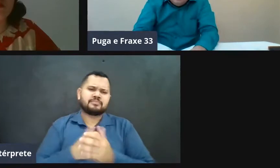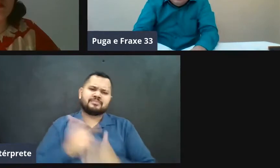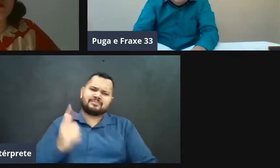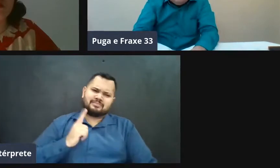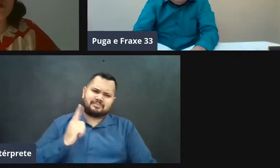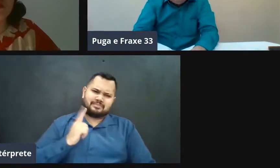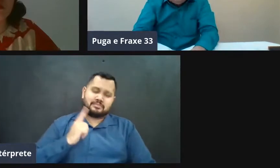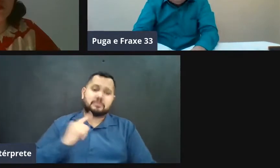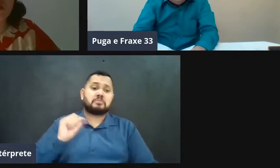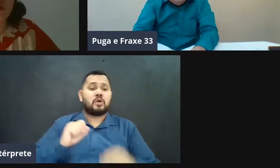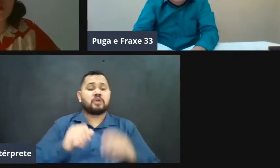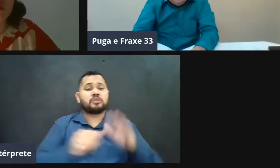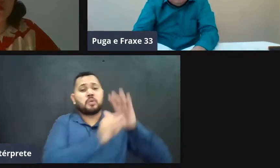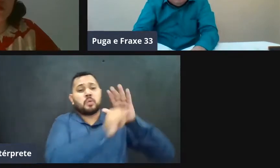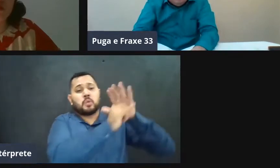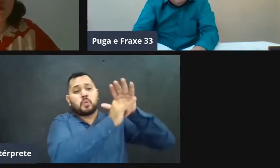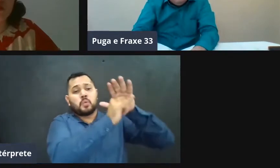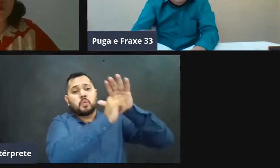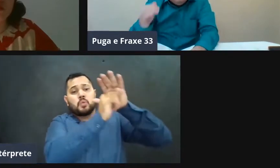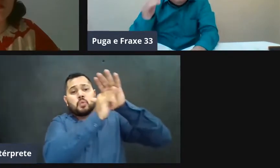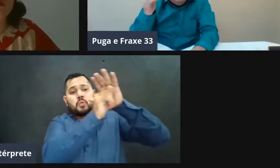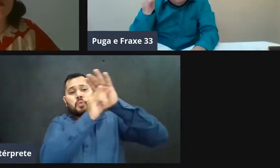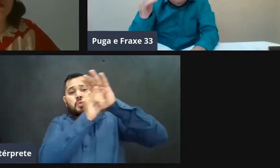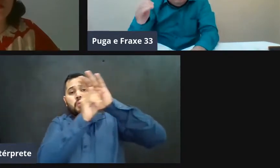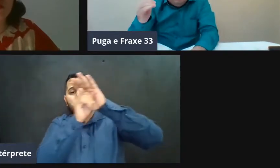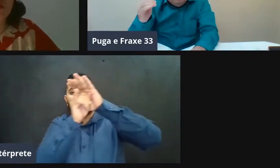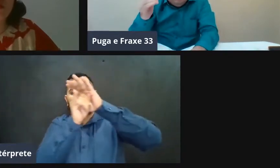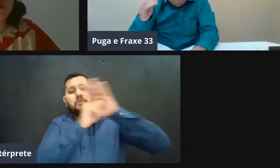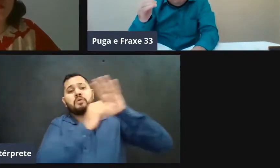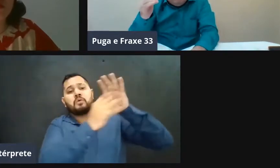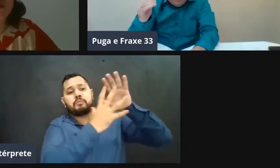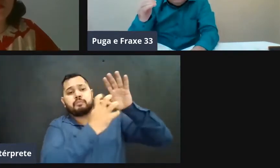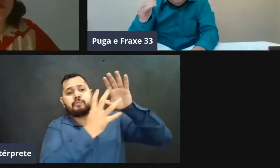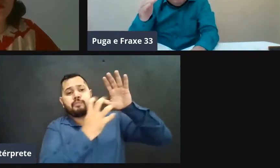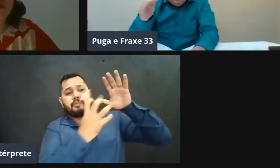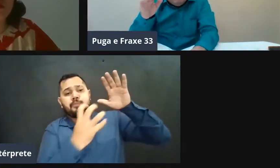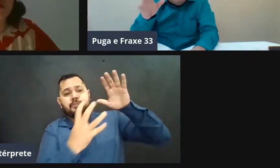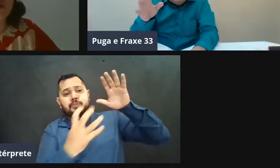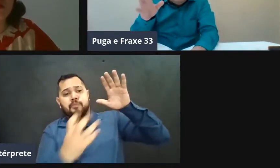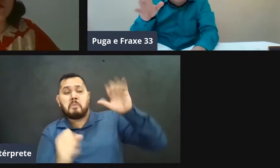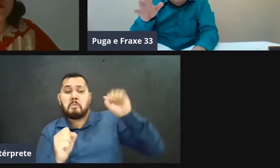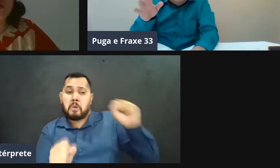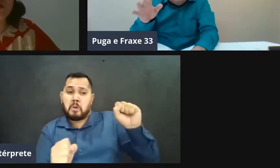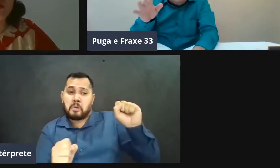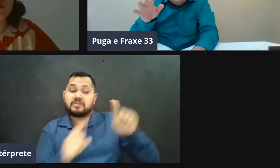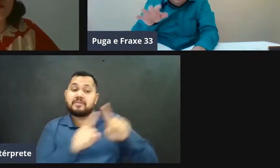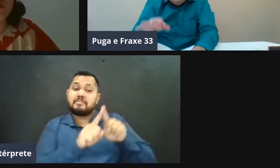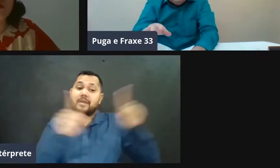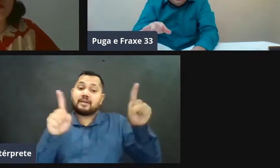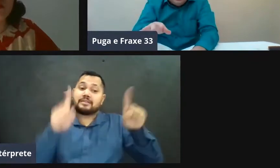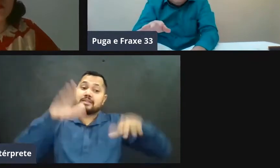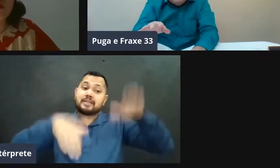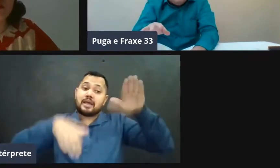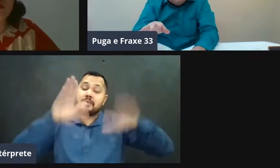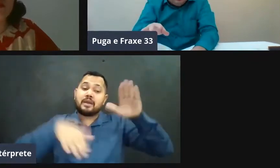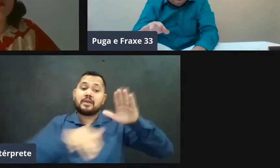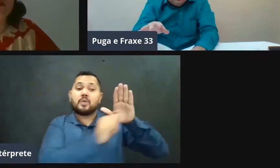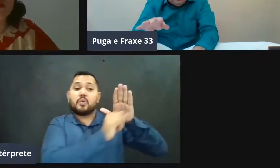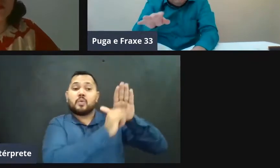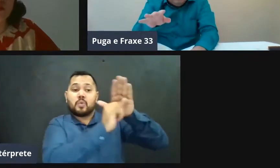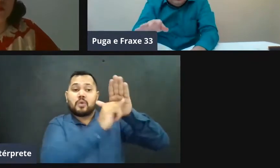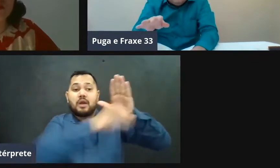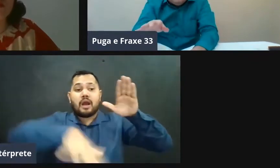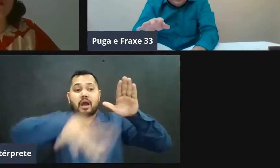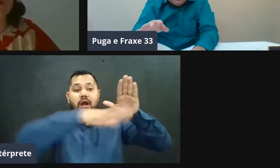via satélite, solução satelital, que passa pelo posicionamento do satélite na área da